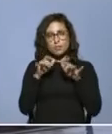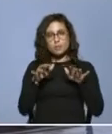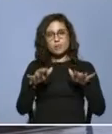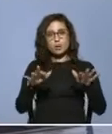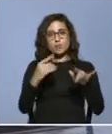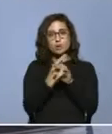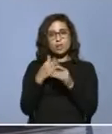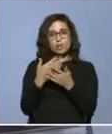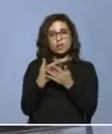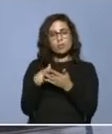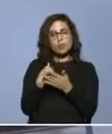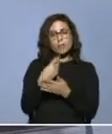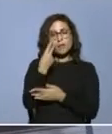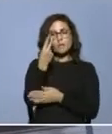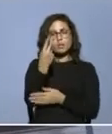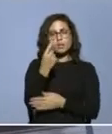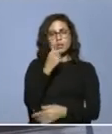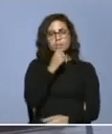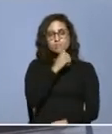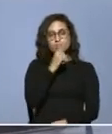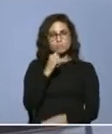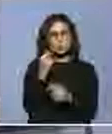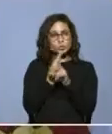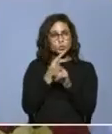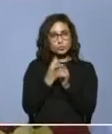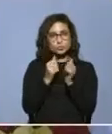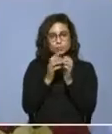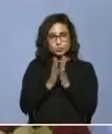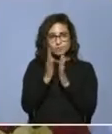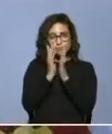a vida e santificais todas as coisas, por Jesus